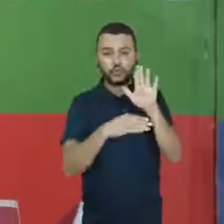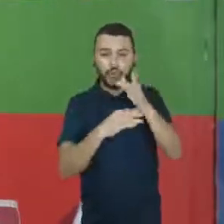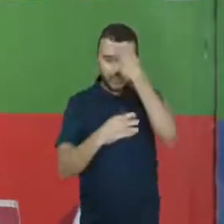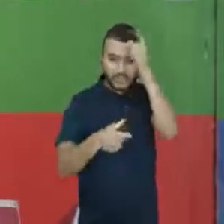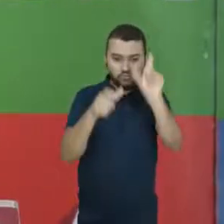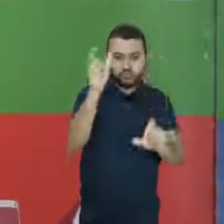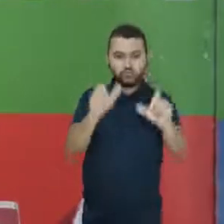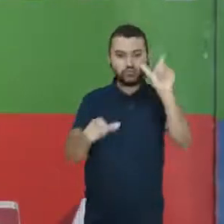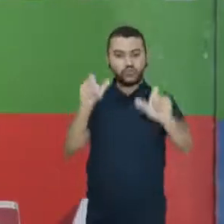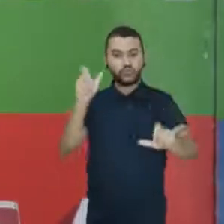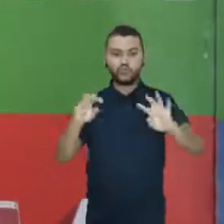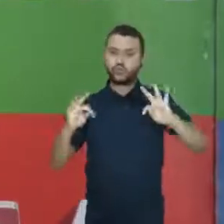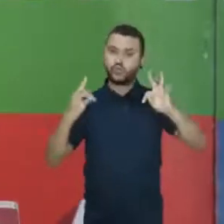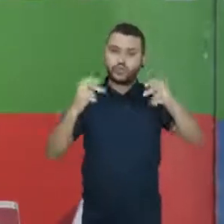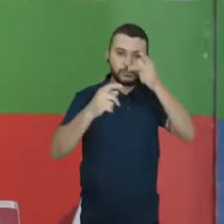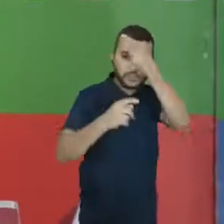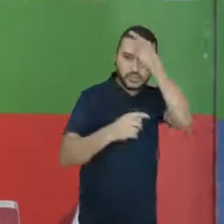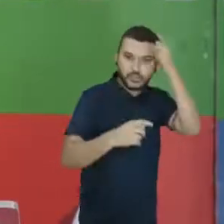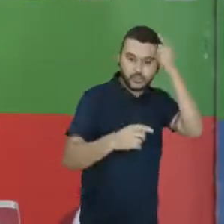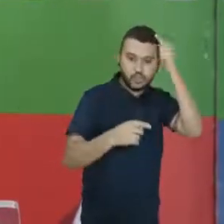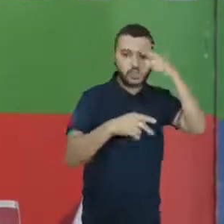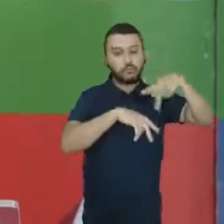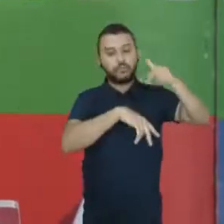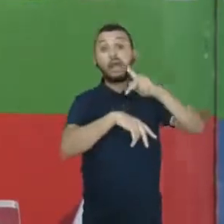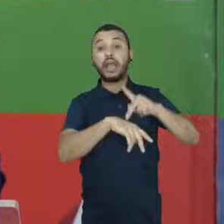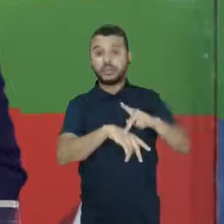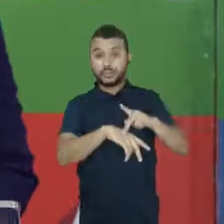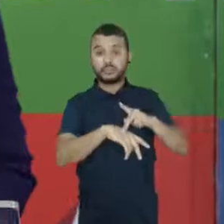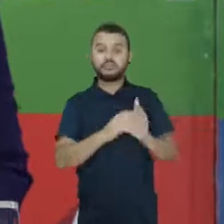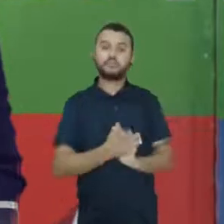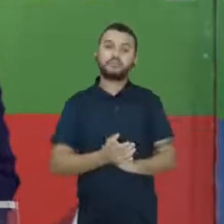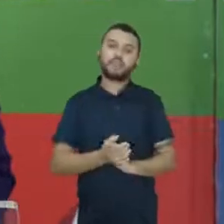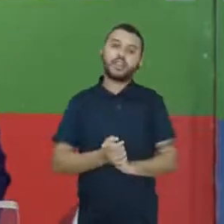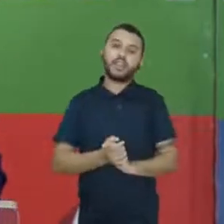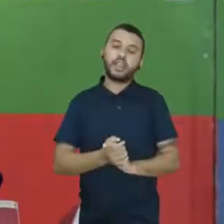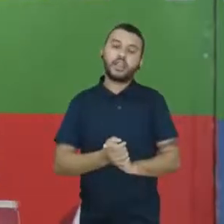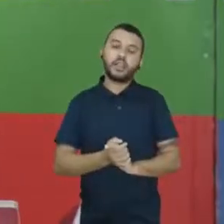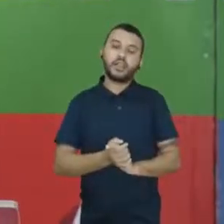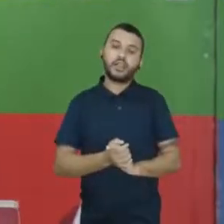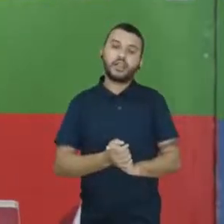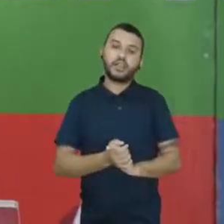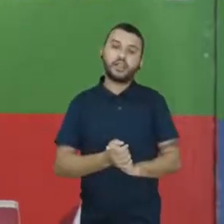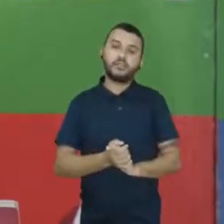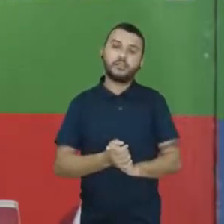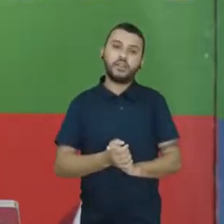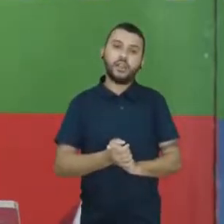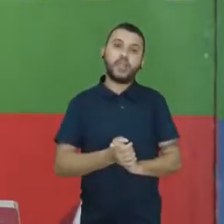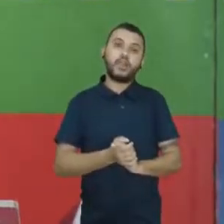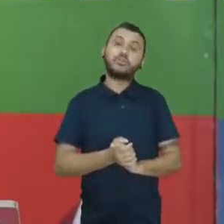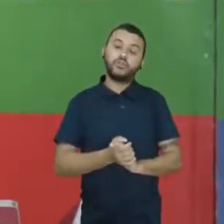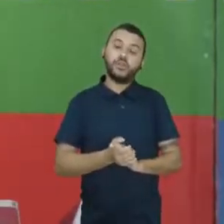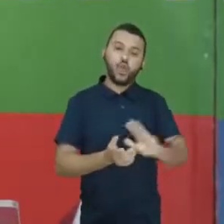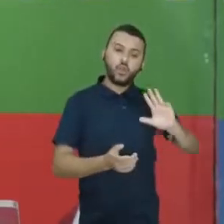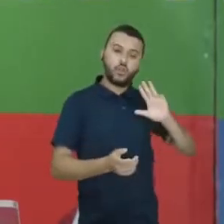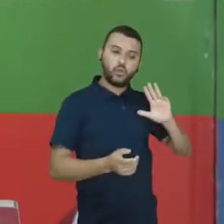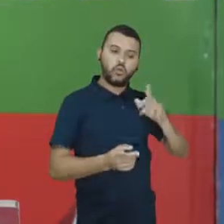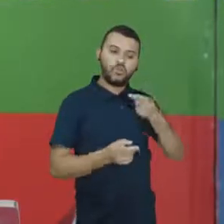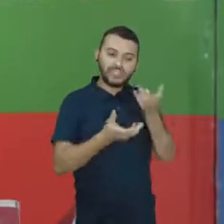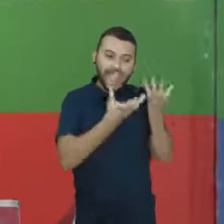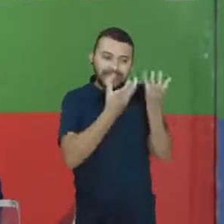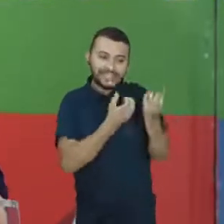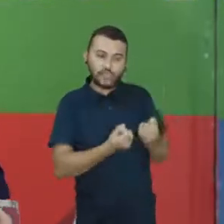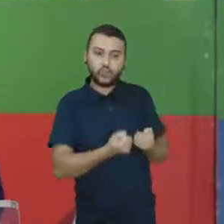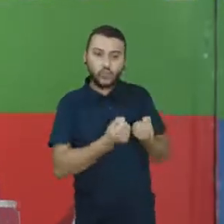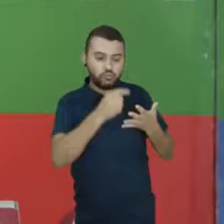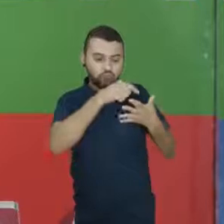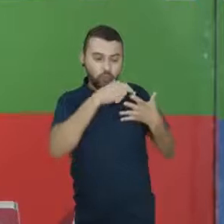João, de cada José deste país. Então, presidente Lula, quando o senhor recebe e aceita, obviamente com